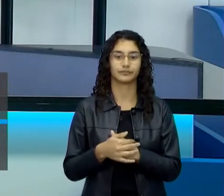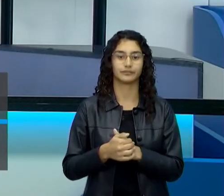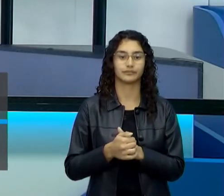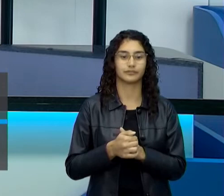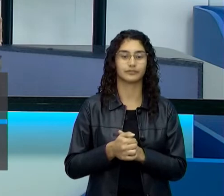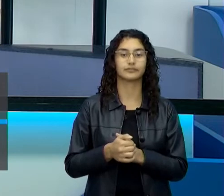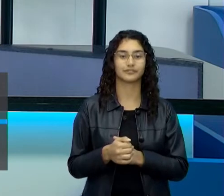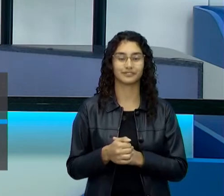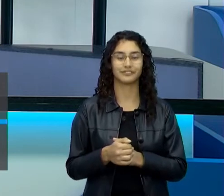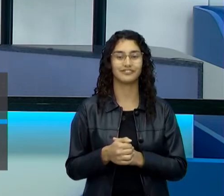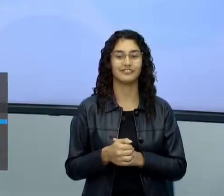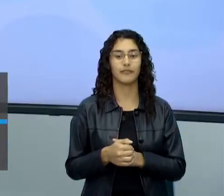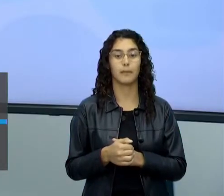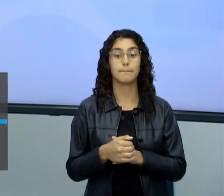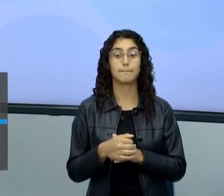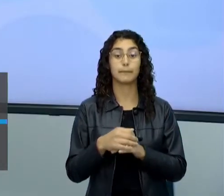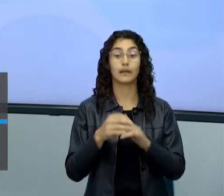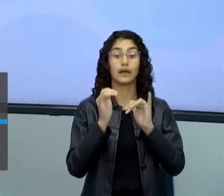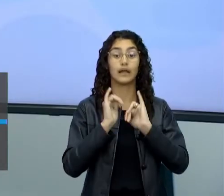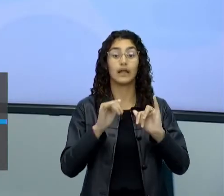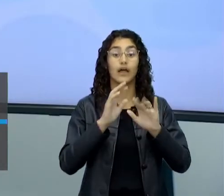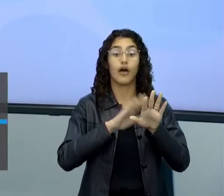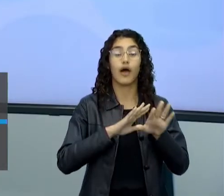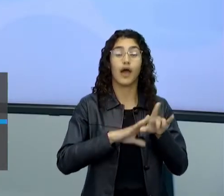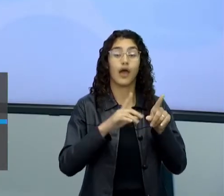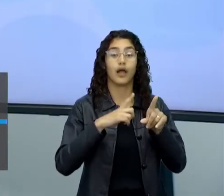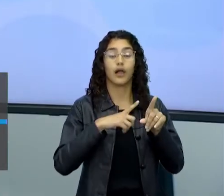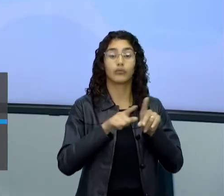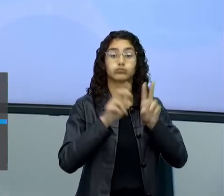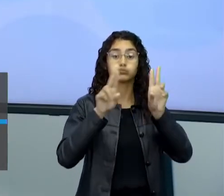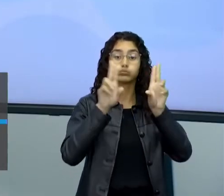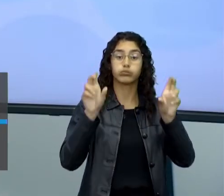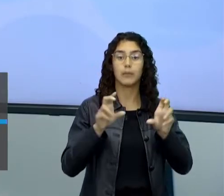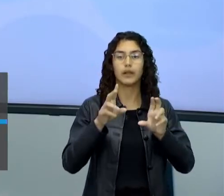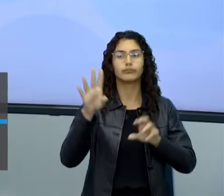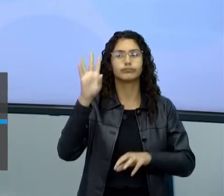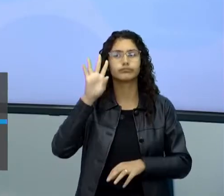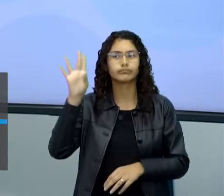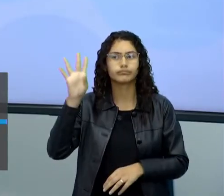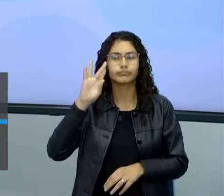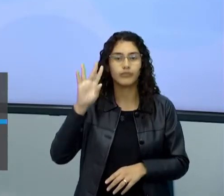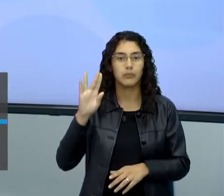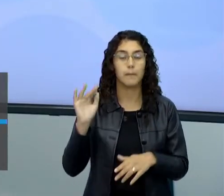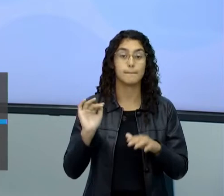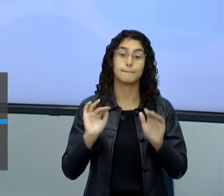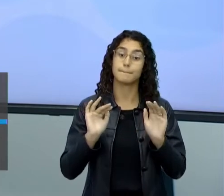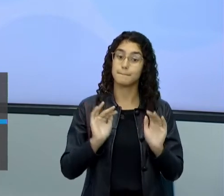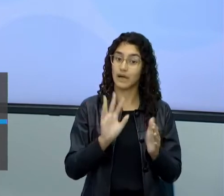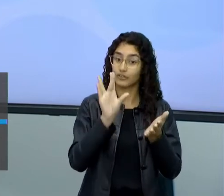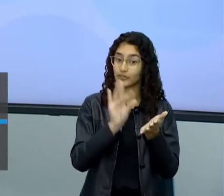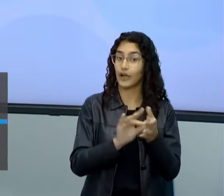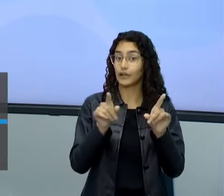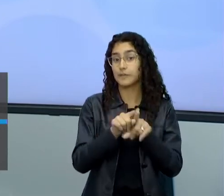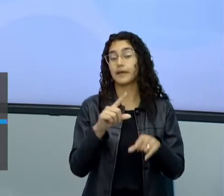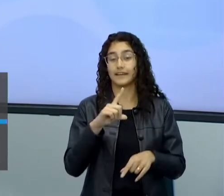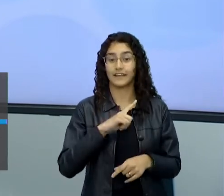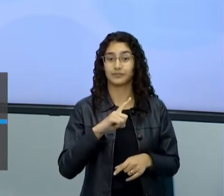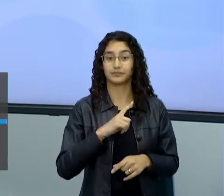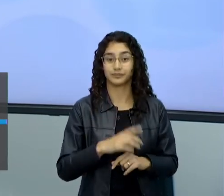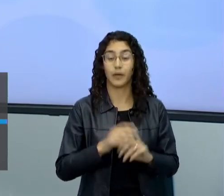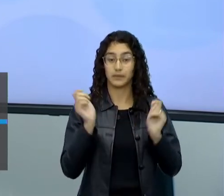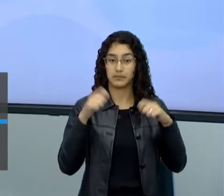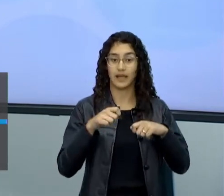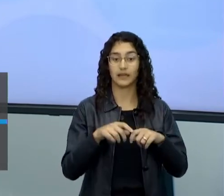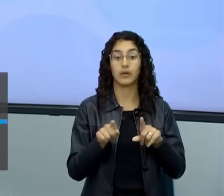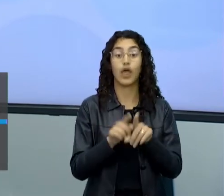Wakanda Forever. Wakanda Forever. Mas aí, tá falando, é tratado o tema na ficção, claro. Mas na realidade também tem. Existe a